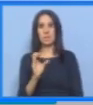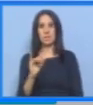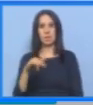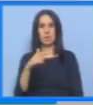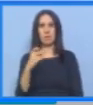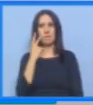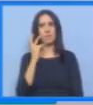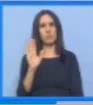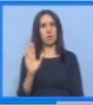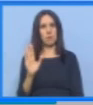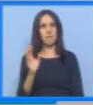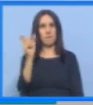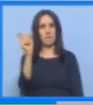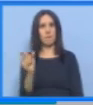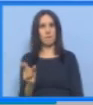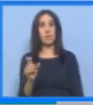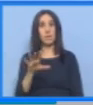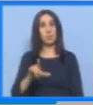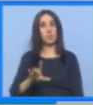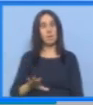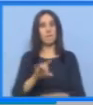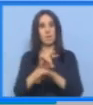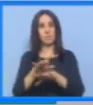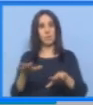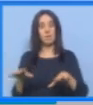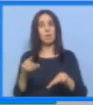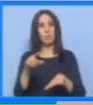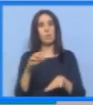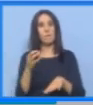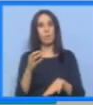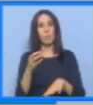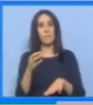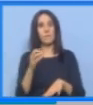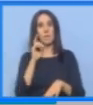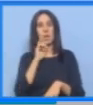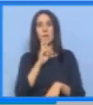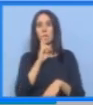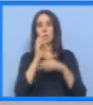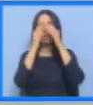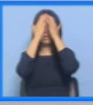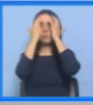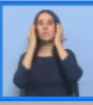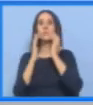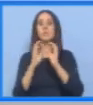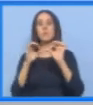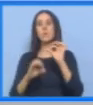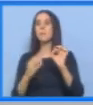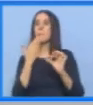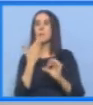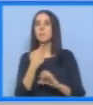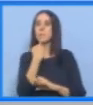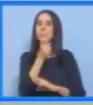ainda era viva, e estava aqui em Lisboa, no hospital, quando ela recebeu uma comunicação de Nossa Senhora com o pedido de transmitir ao Padre